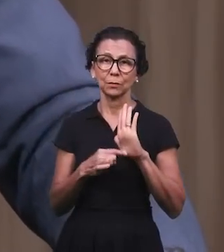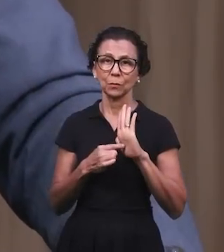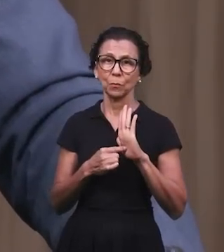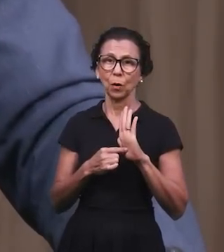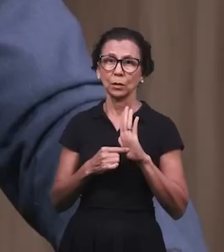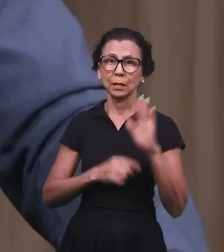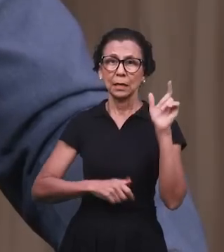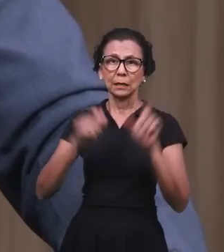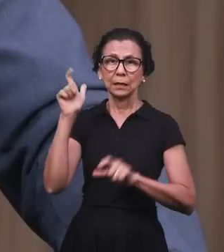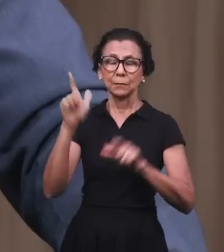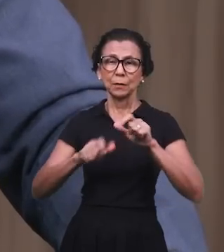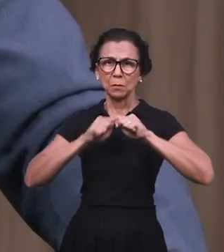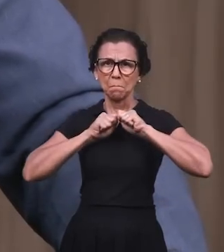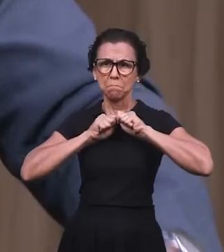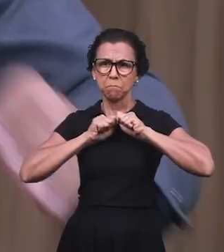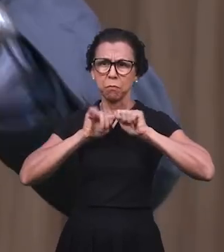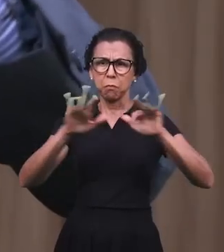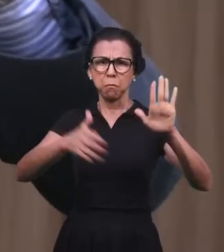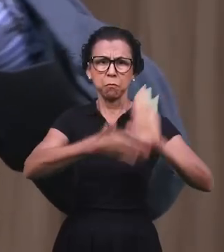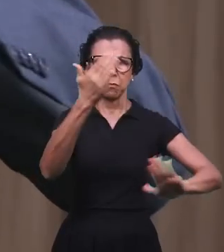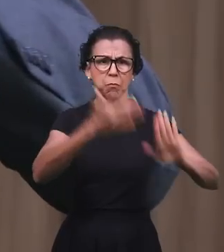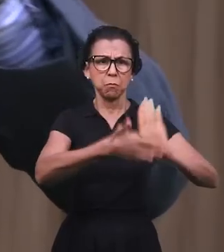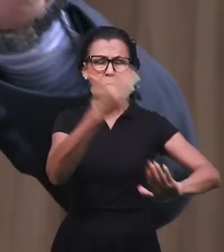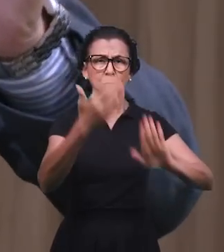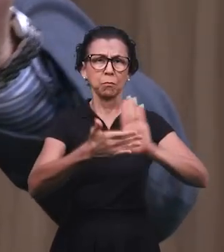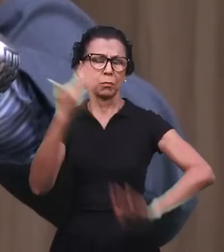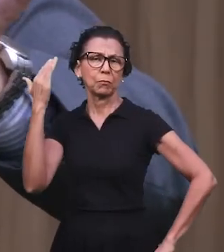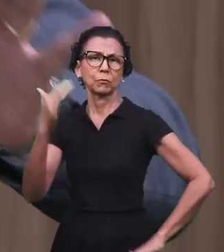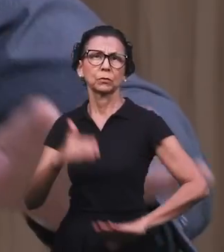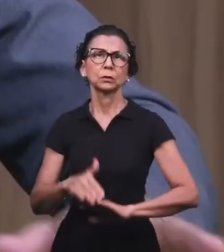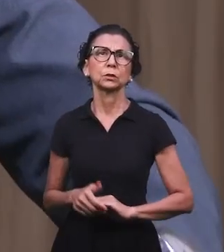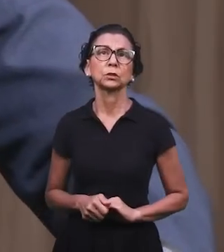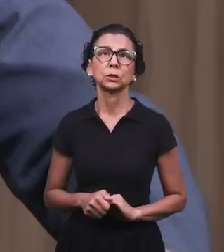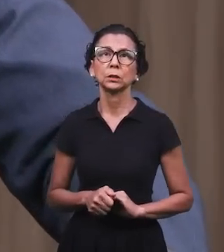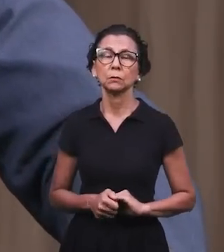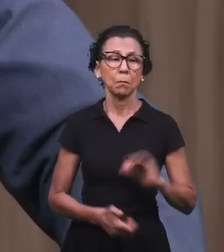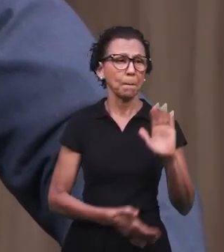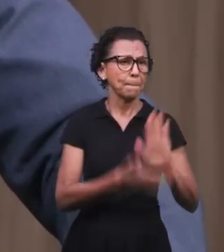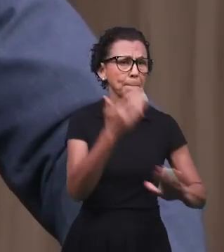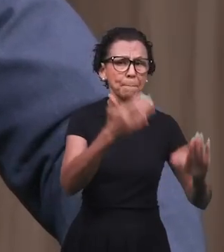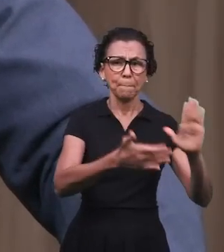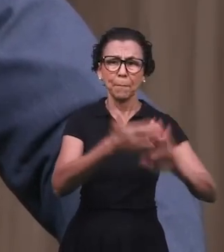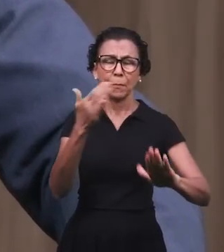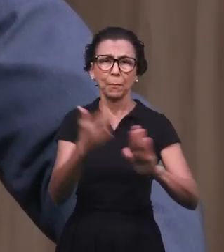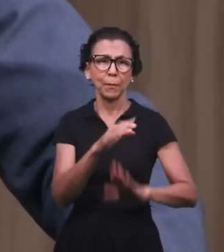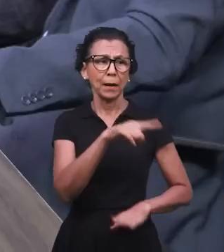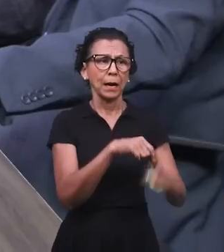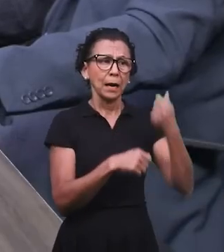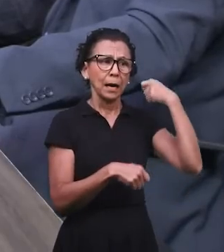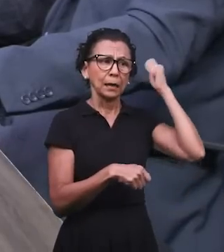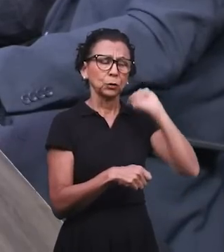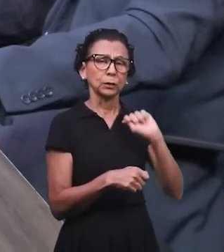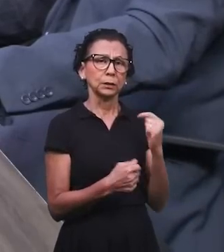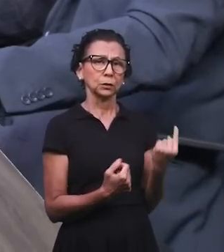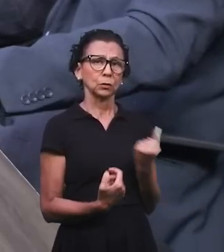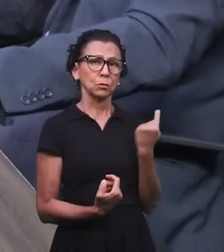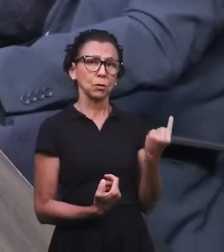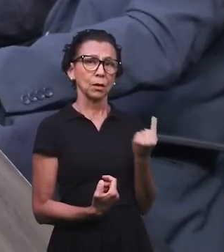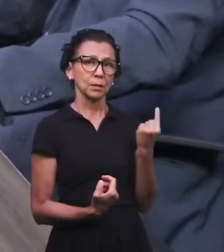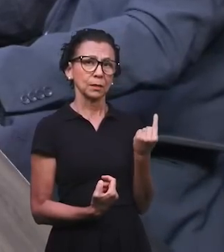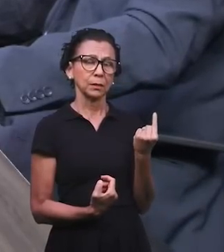Elas fugiram para os seus lugares ali, para os seus locais. Elas foram embora, deixaram Adonias sozinho. Daqui, né? Aí. E aqui havia